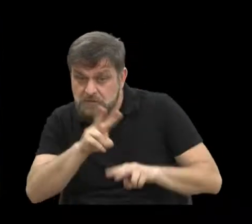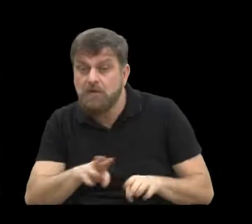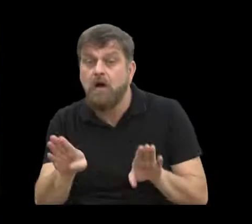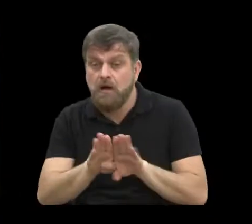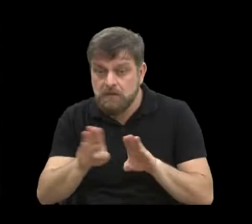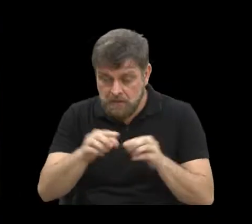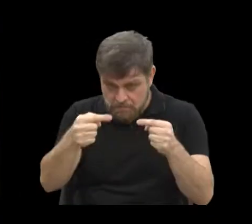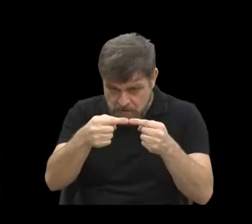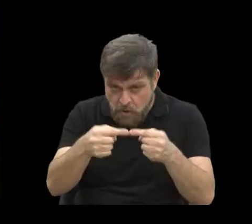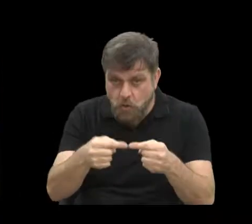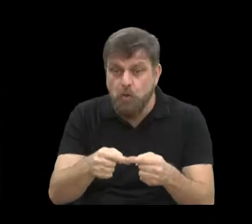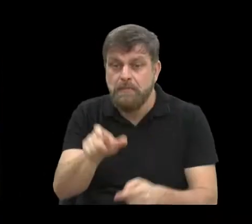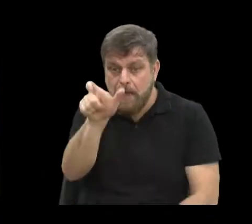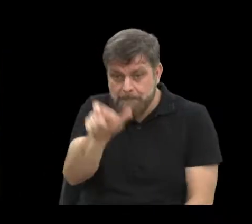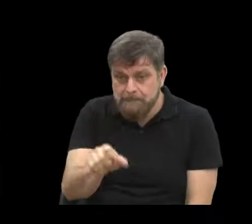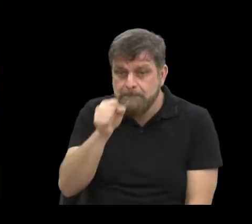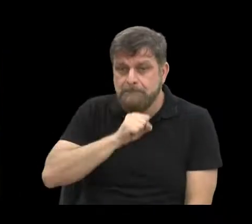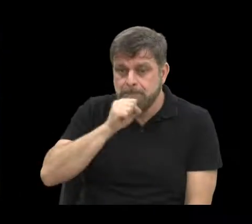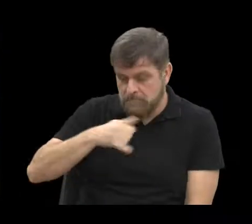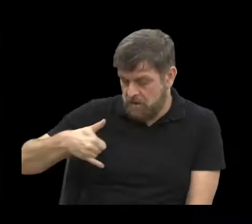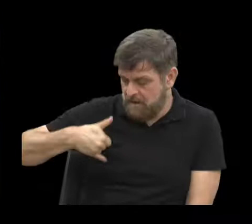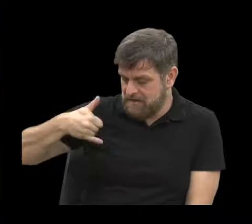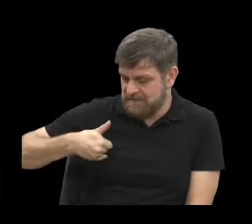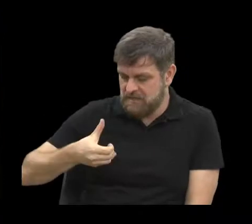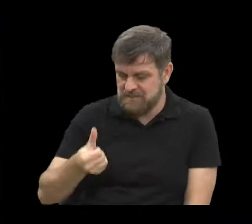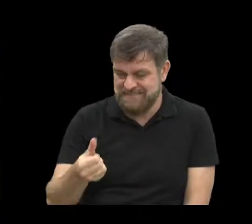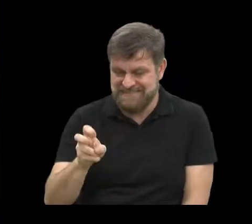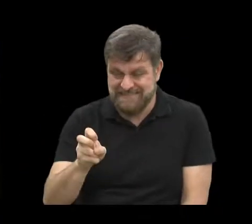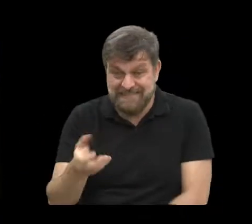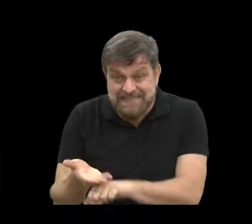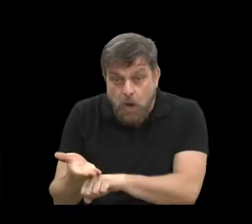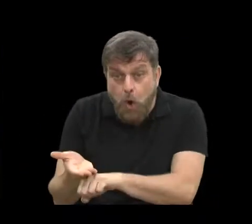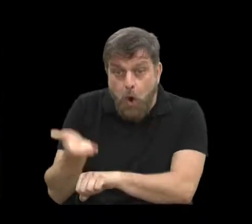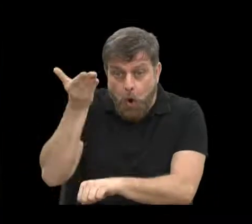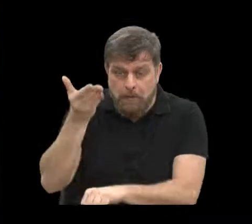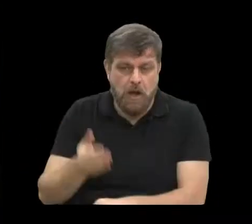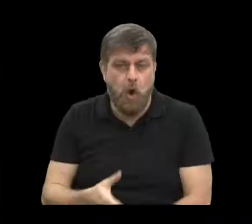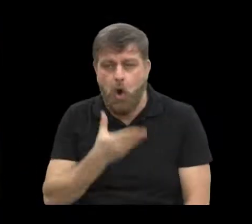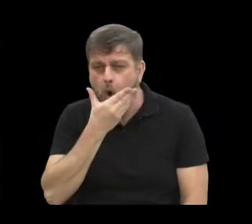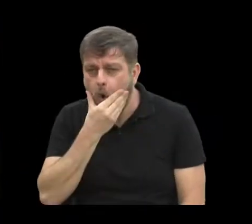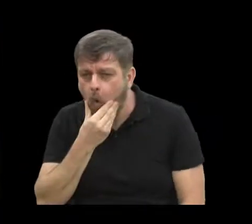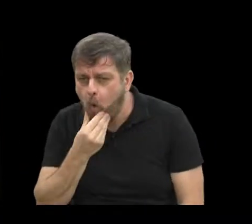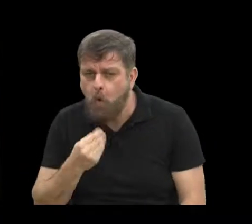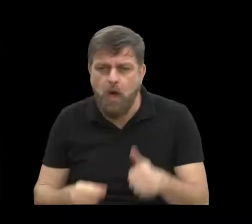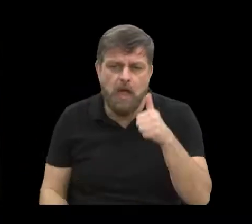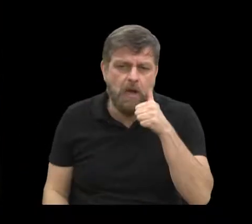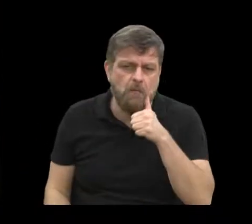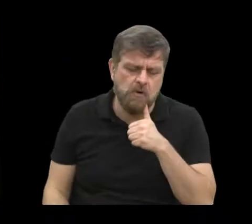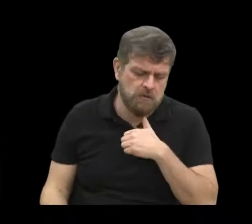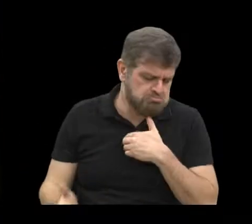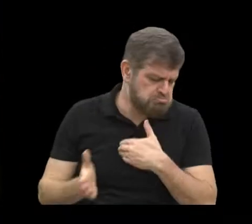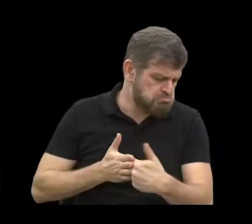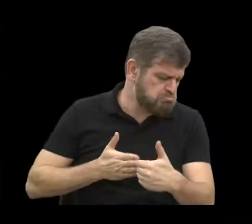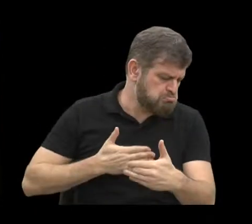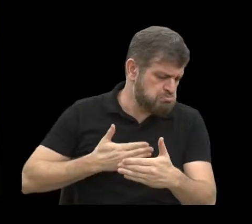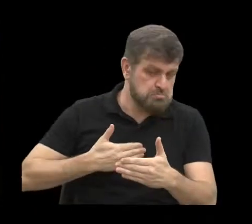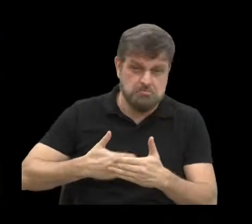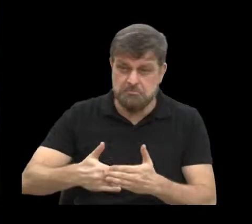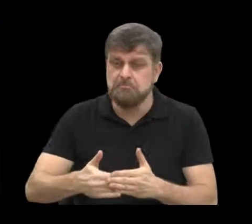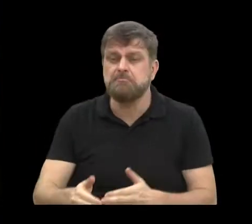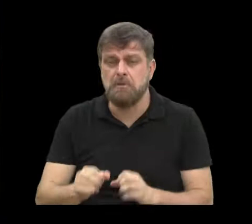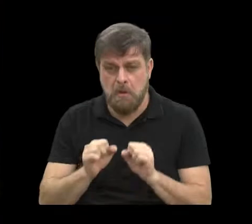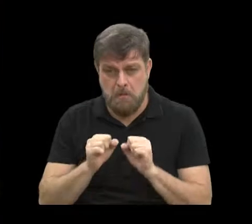idosa com 65 anos ou mais, tanto faz se homem ou mulher, não tem